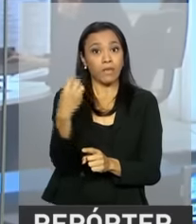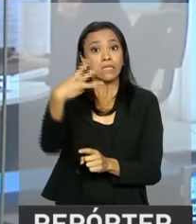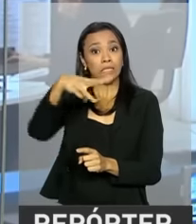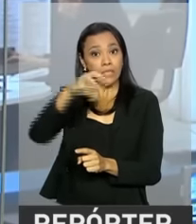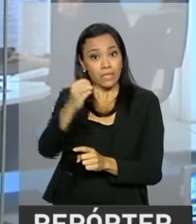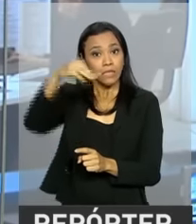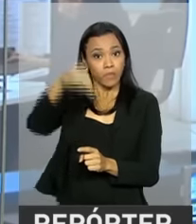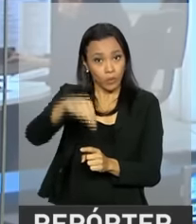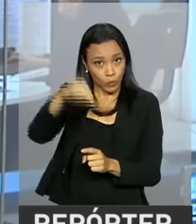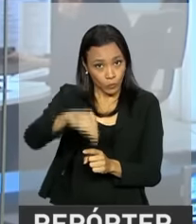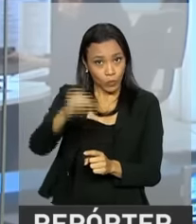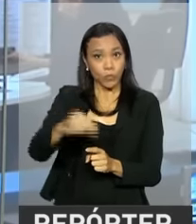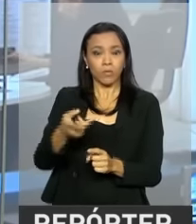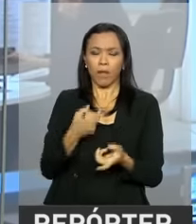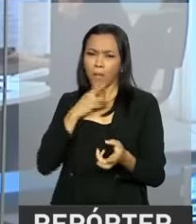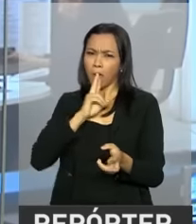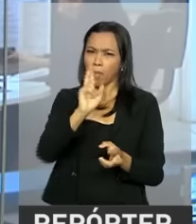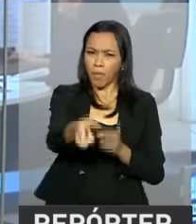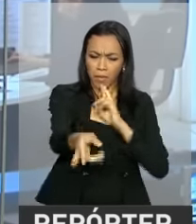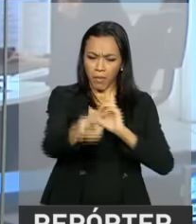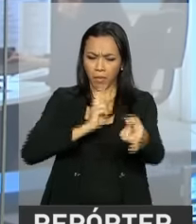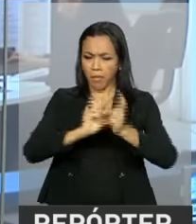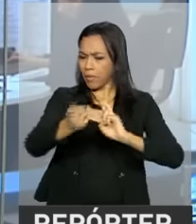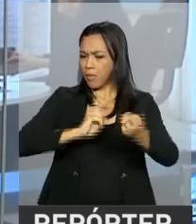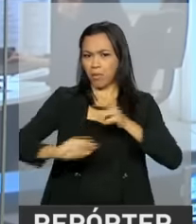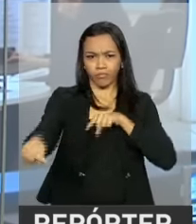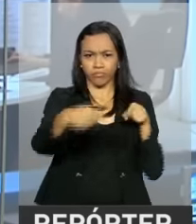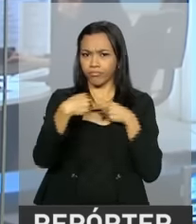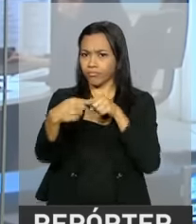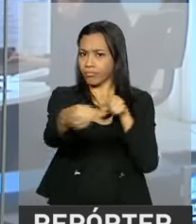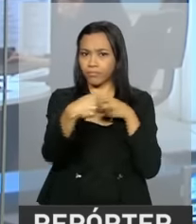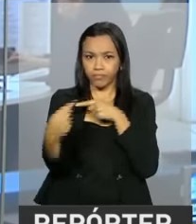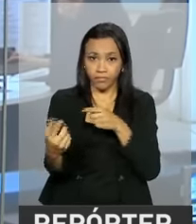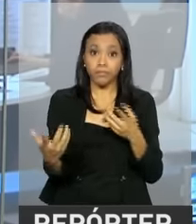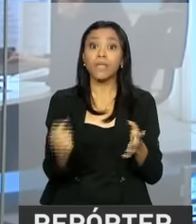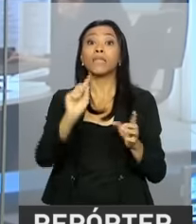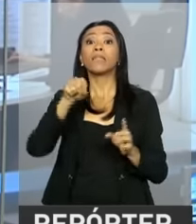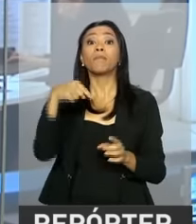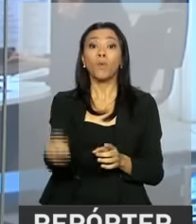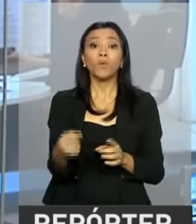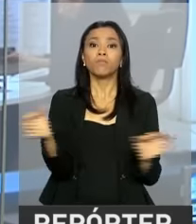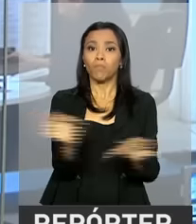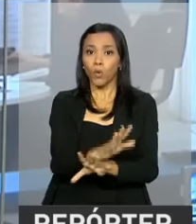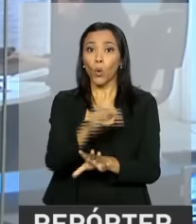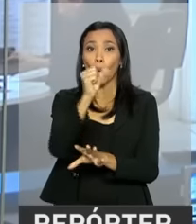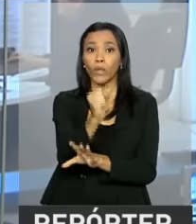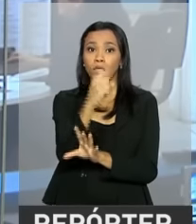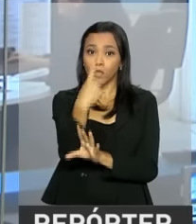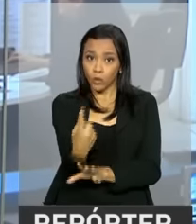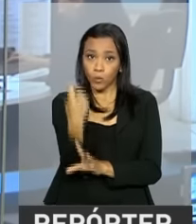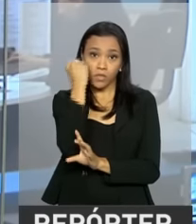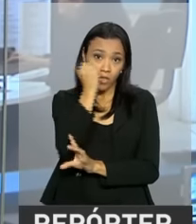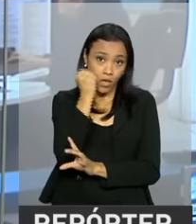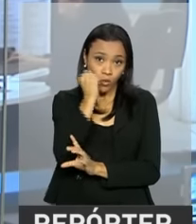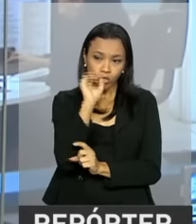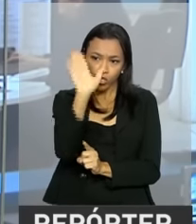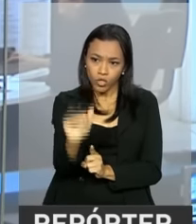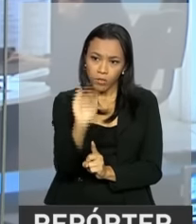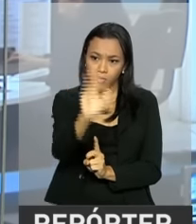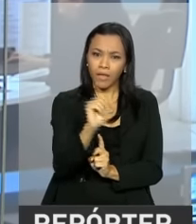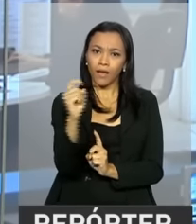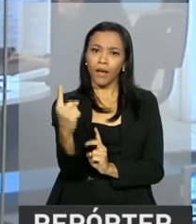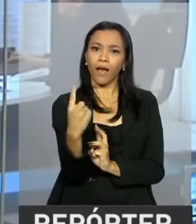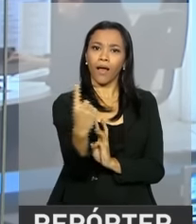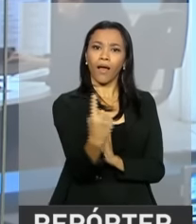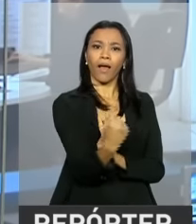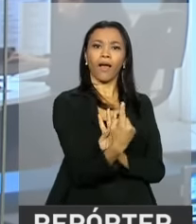réplica e uma hora para tréplica depois do debate os 81 senadores serão chamados um a um para